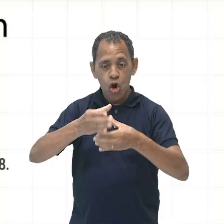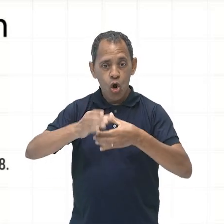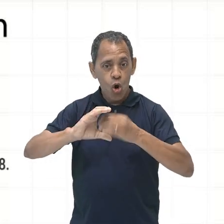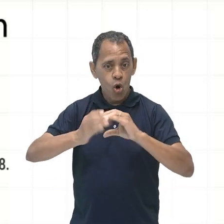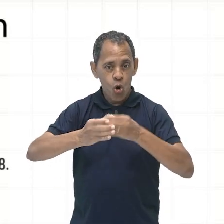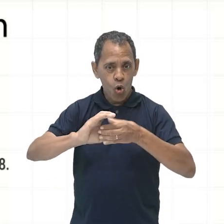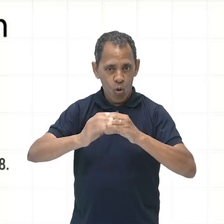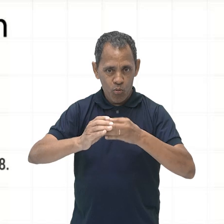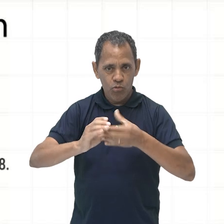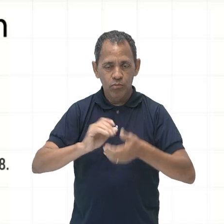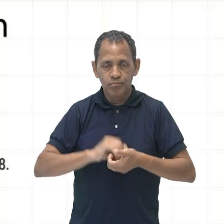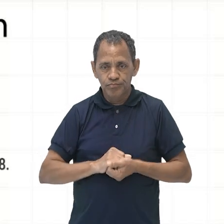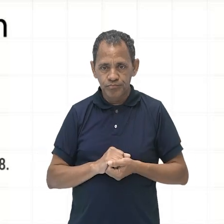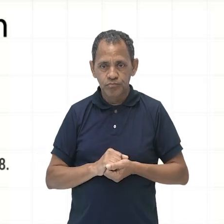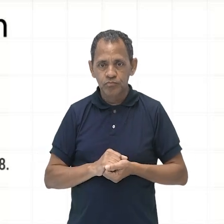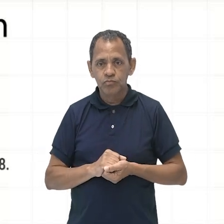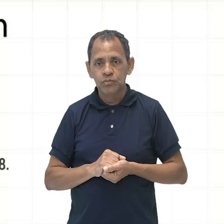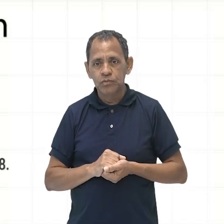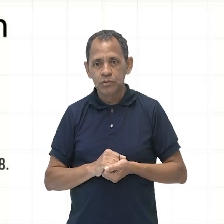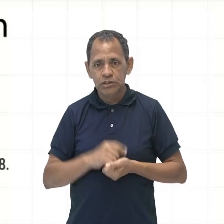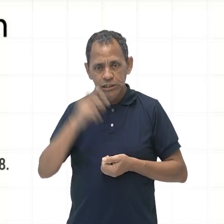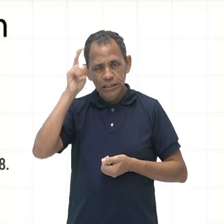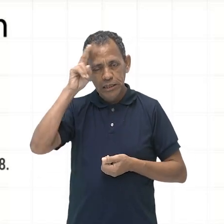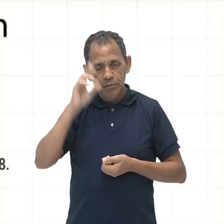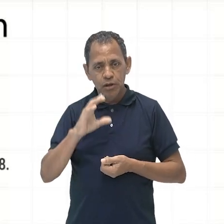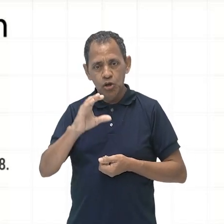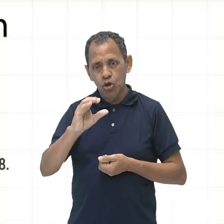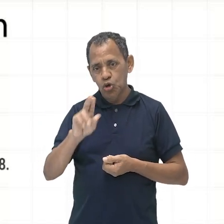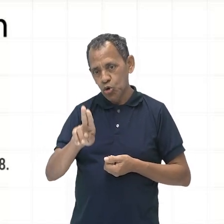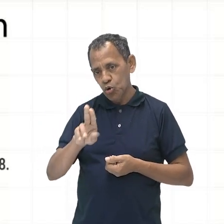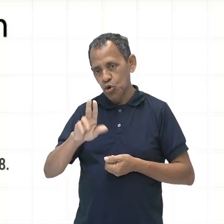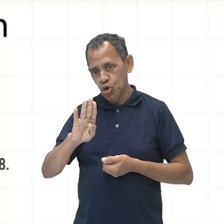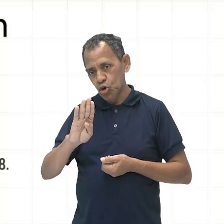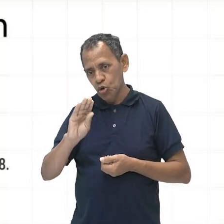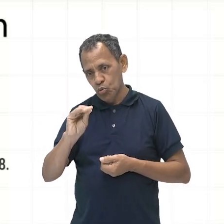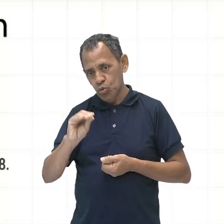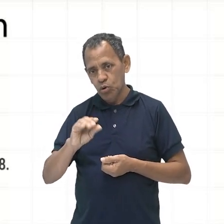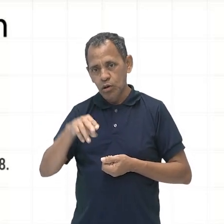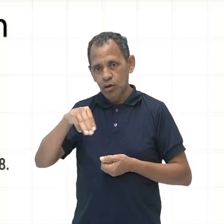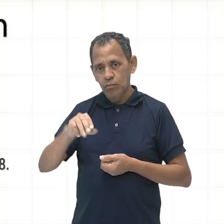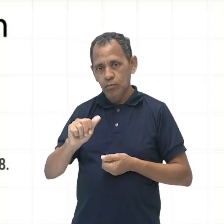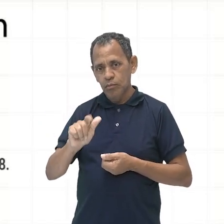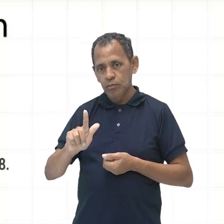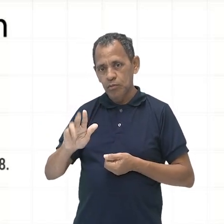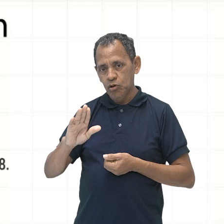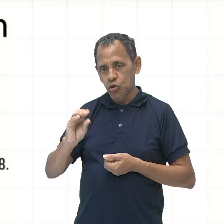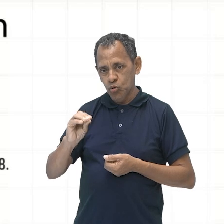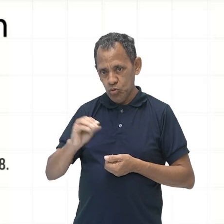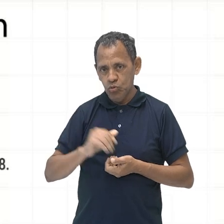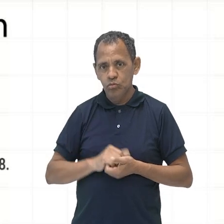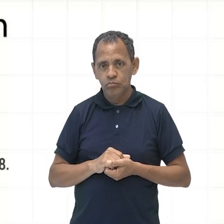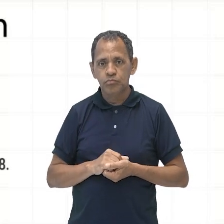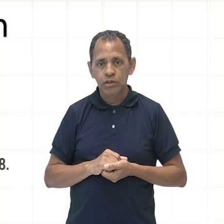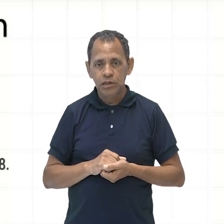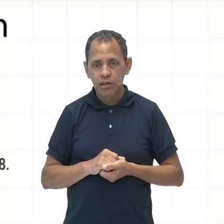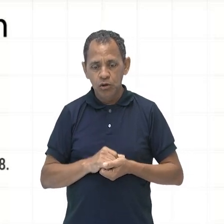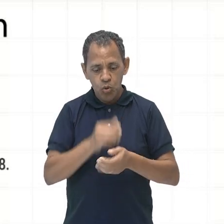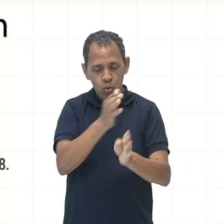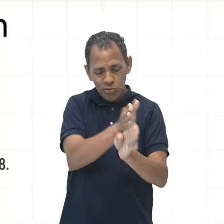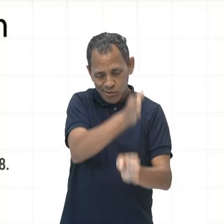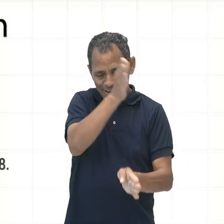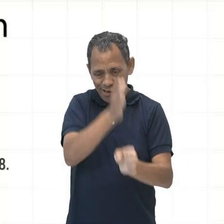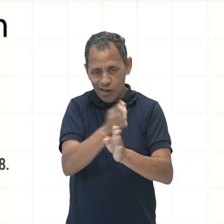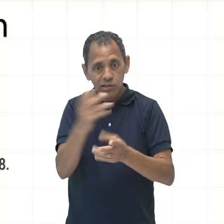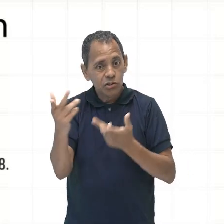aí o que essa figura está representando. Todos os lados têm a mesma medida. Então, quando é um cubo, a fórmula, né, que a gente